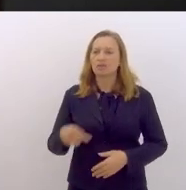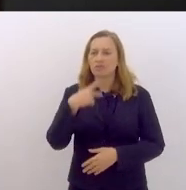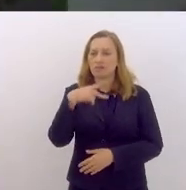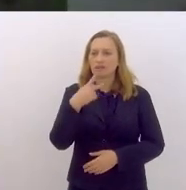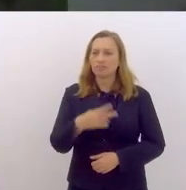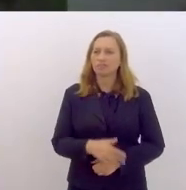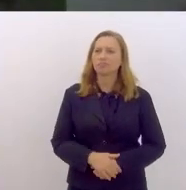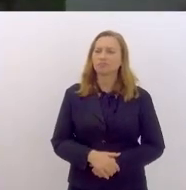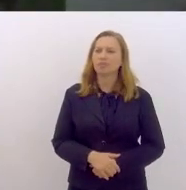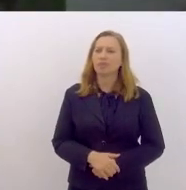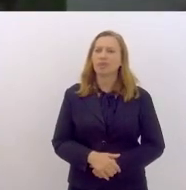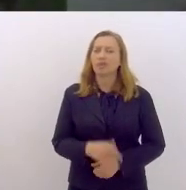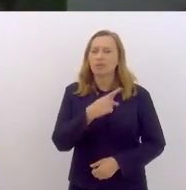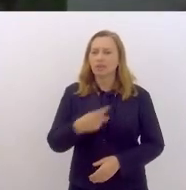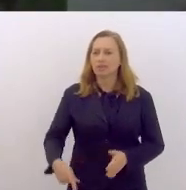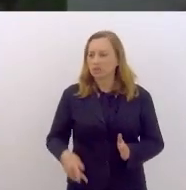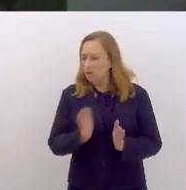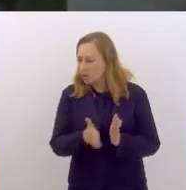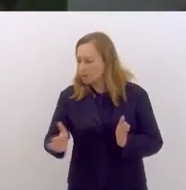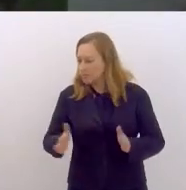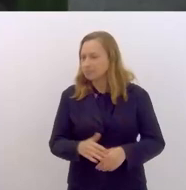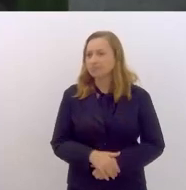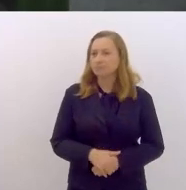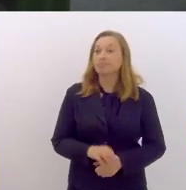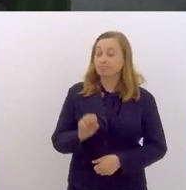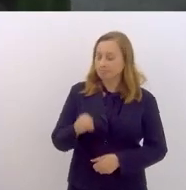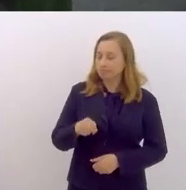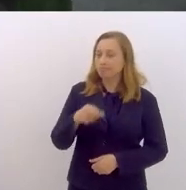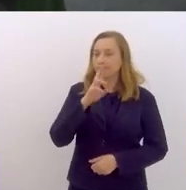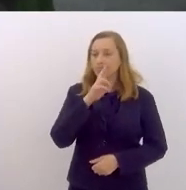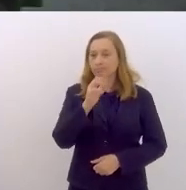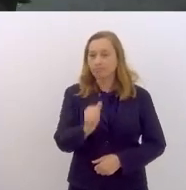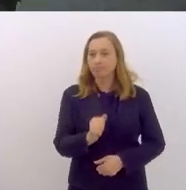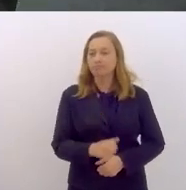Presidente, questão de ordem, presidente. Sim, Rodrigo.